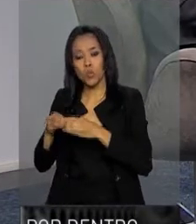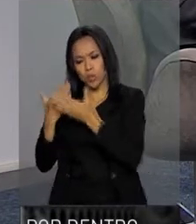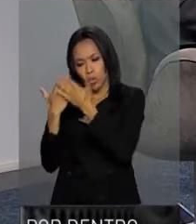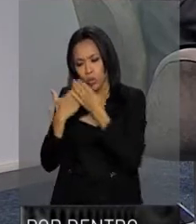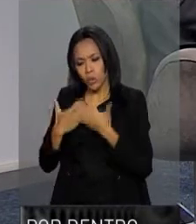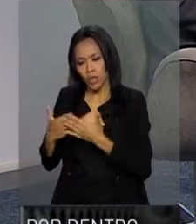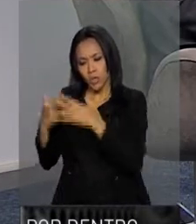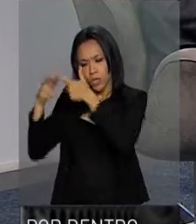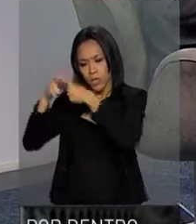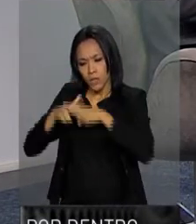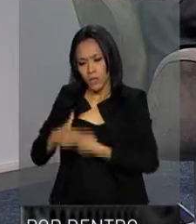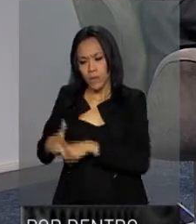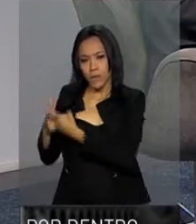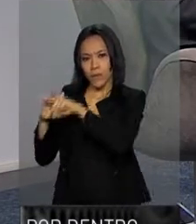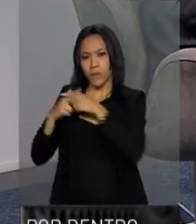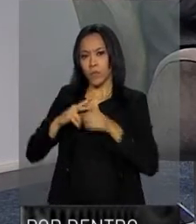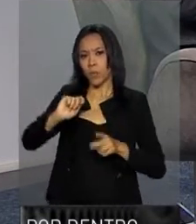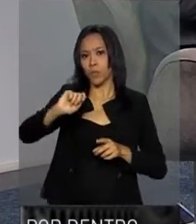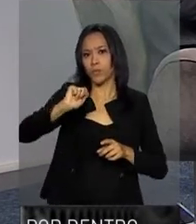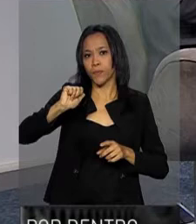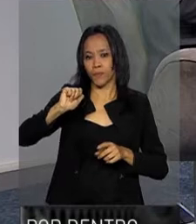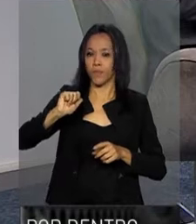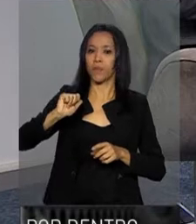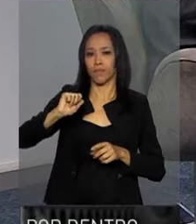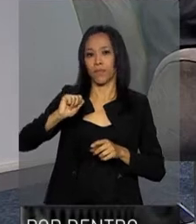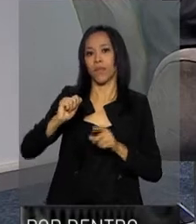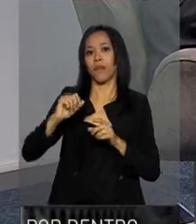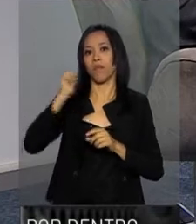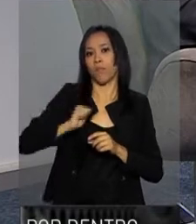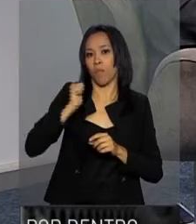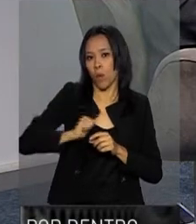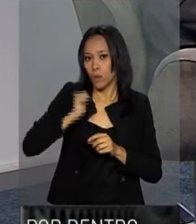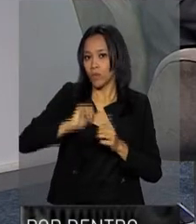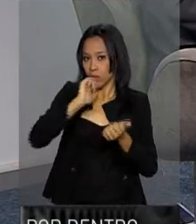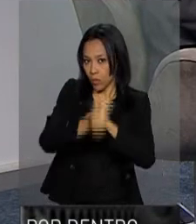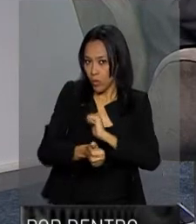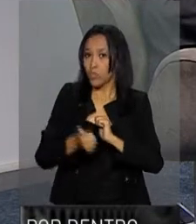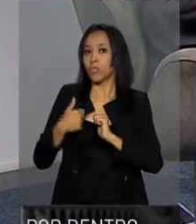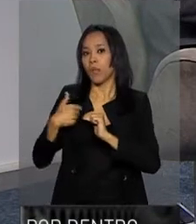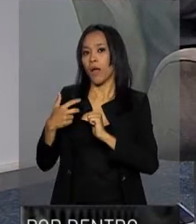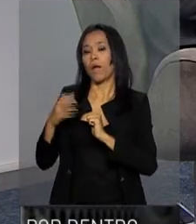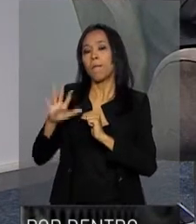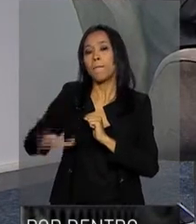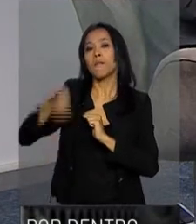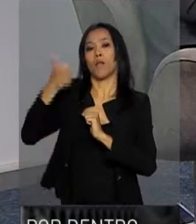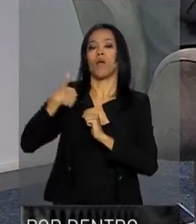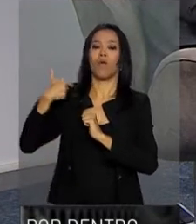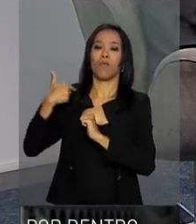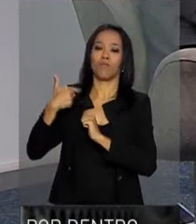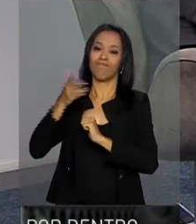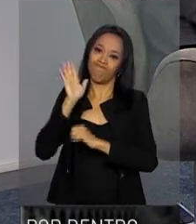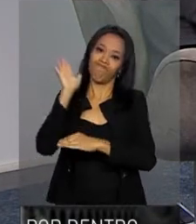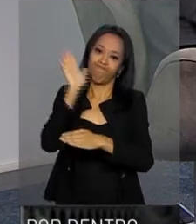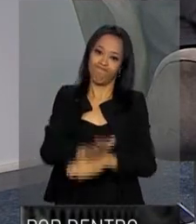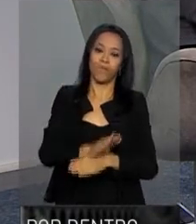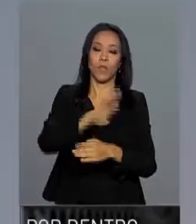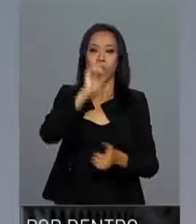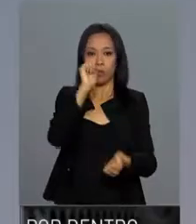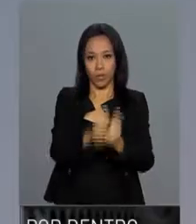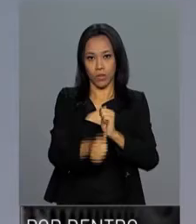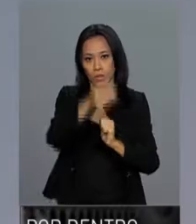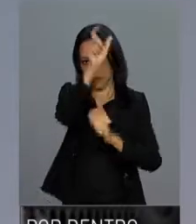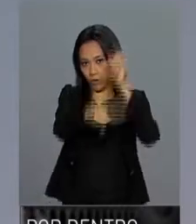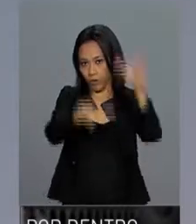reformulando bolsa-atleta amor de modernizar o bolsa atleta e conseguir atender melhor o atleta brasileiro